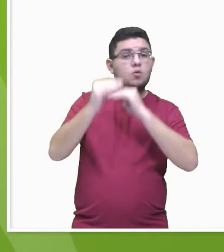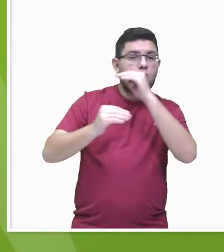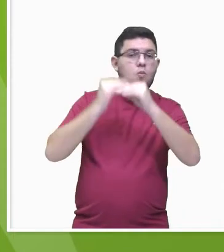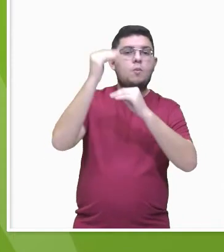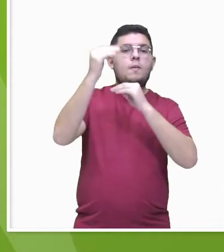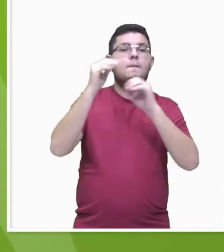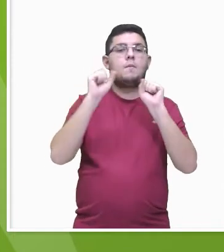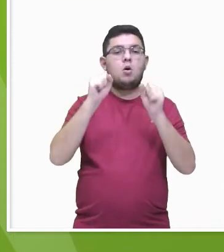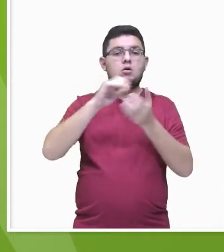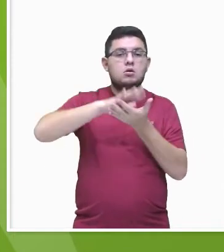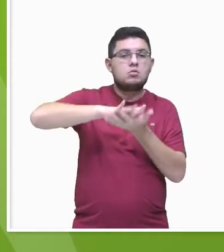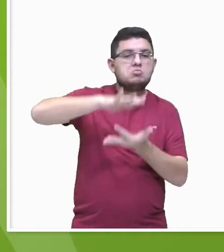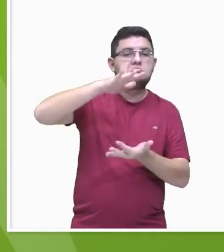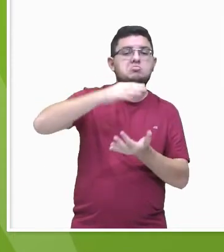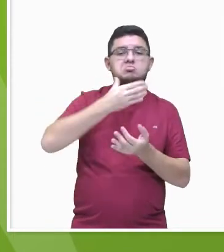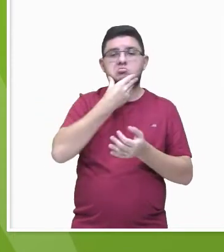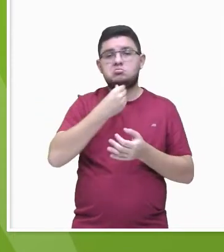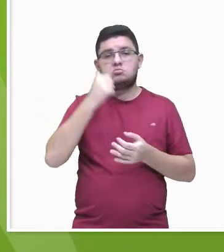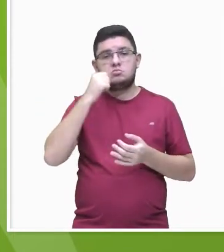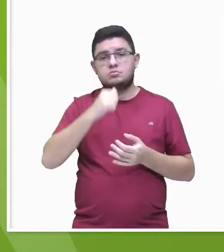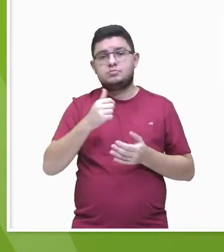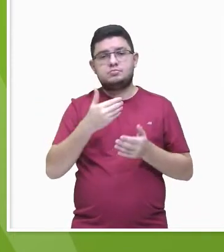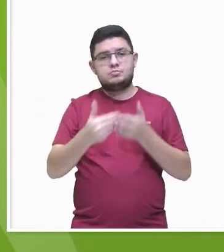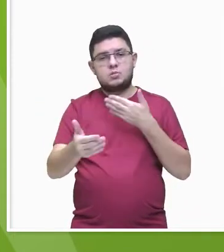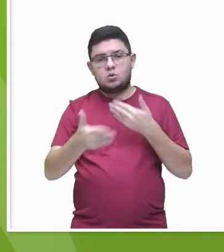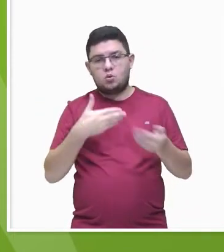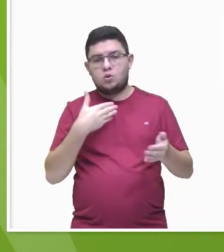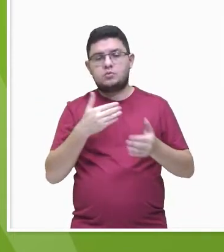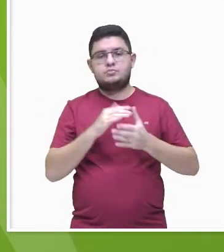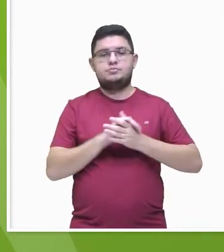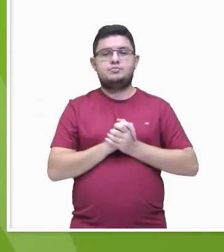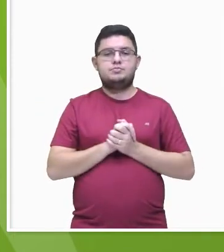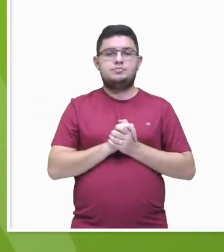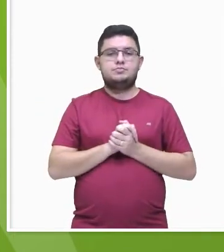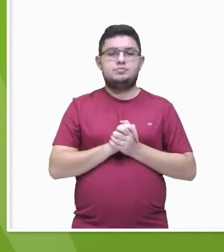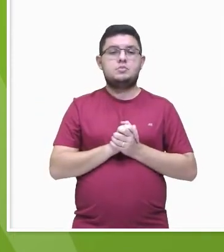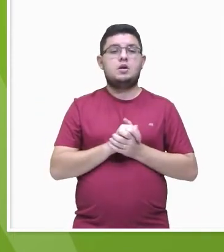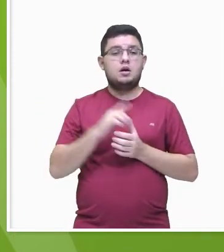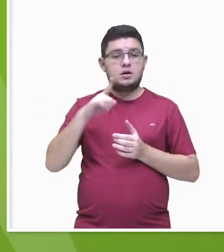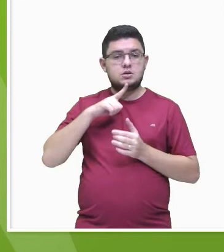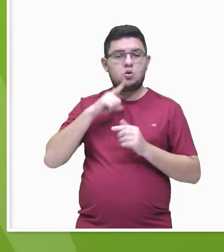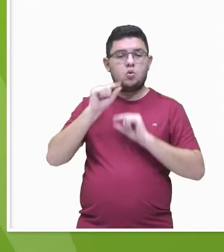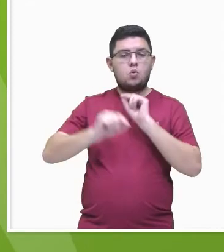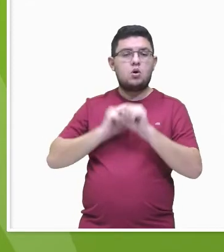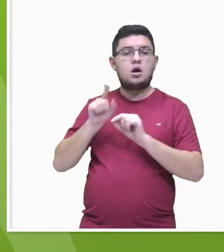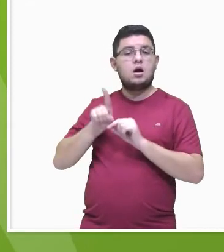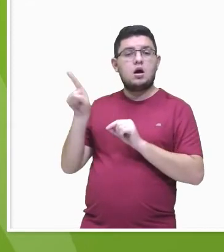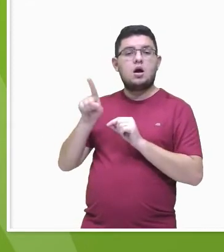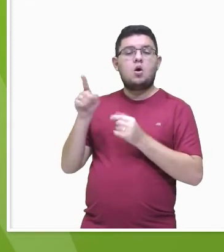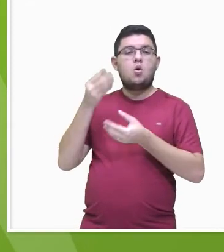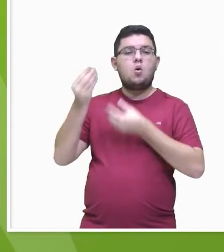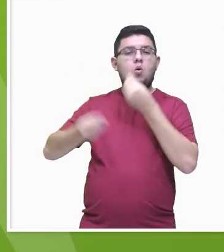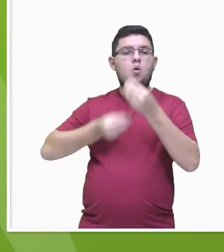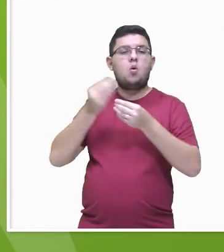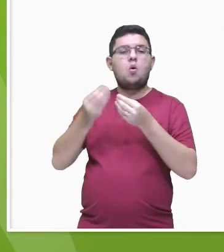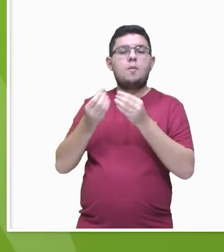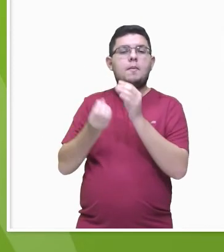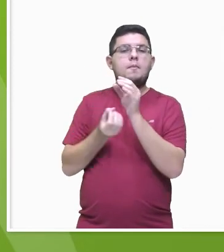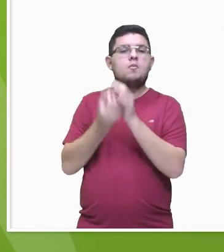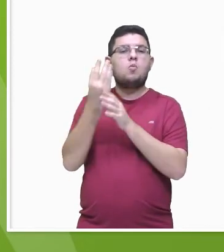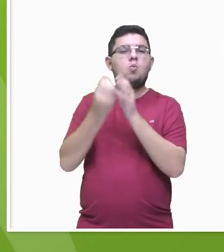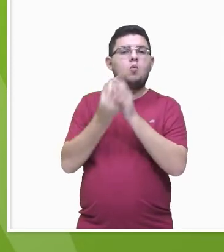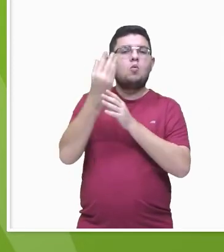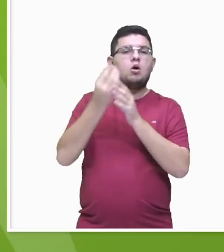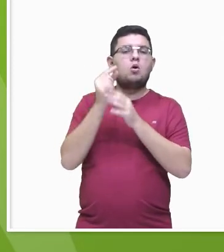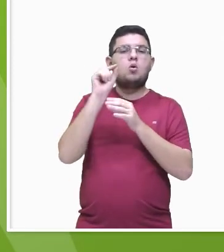uma fêmea, por exemplo, certo? Dessa forma, a gente tem aí a reprodução, ó, vamos escrever aqui em cima para a